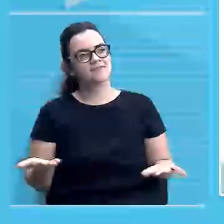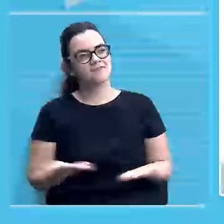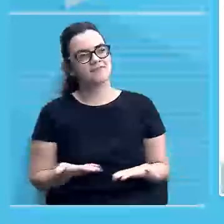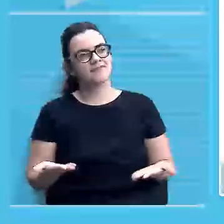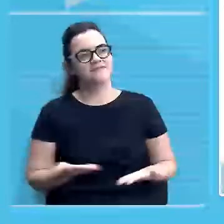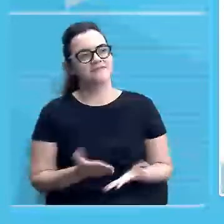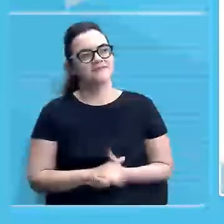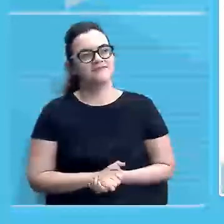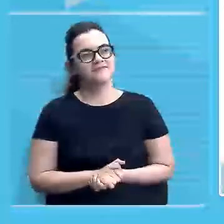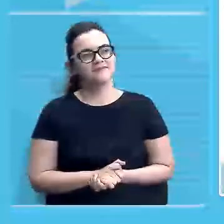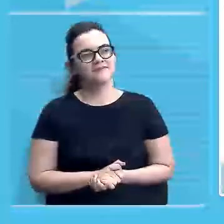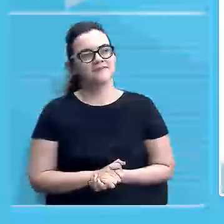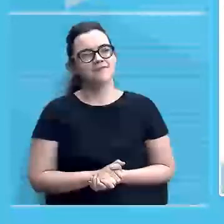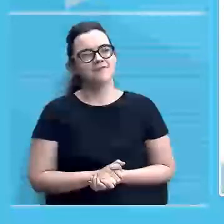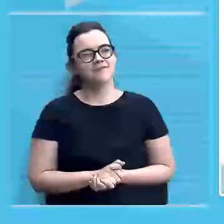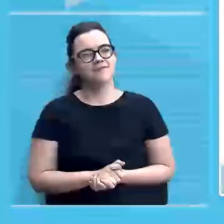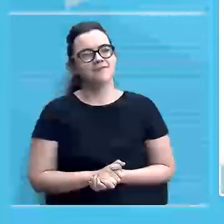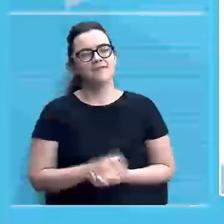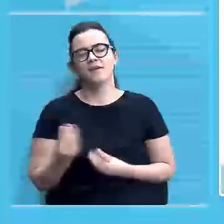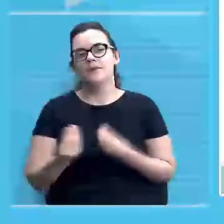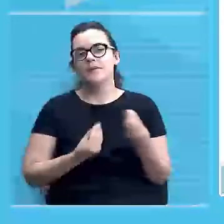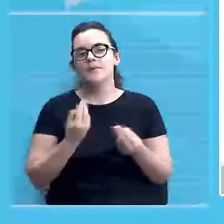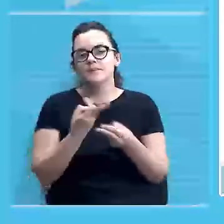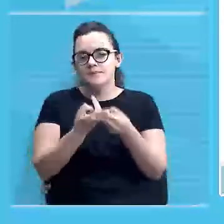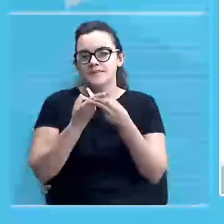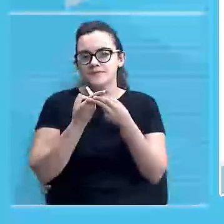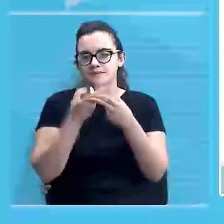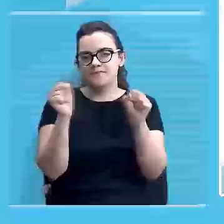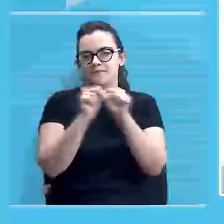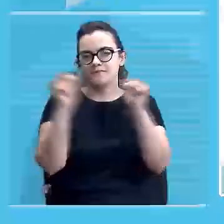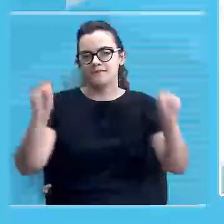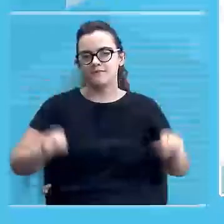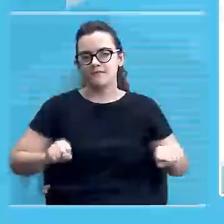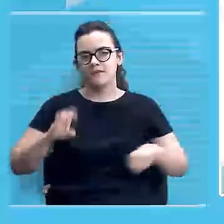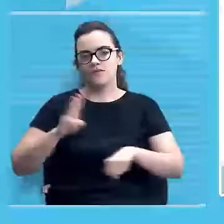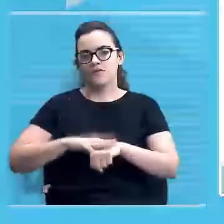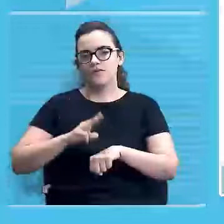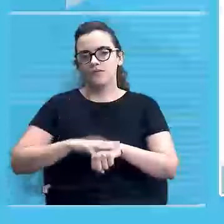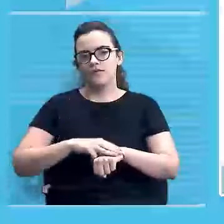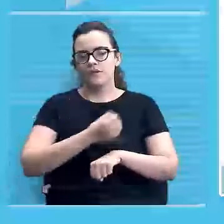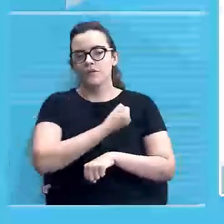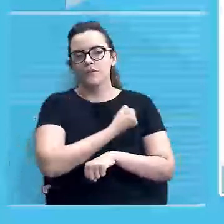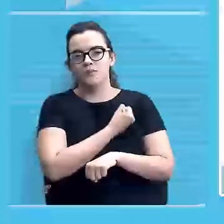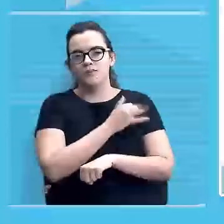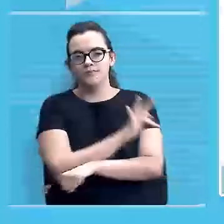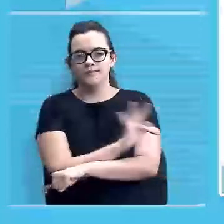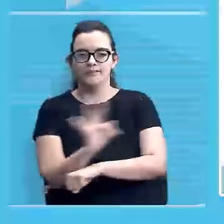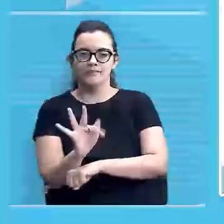trabalhar com a unidade de calor, certo? A gente está agora trabalhando com